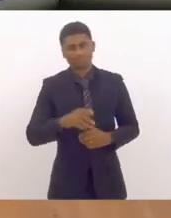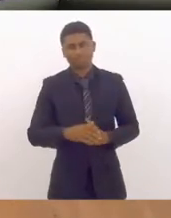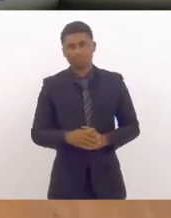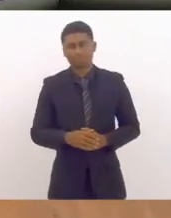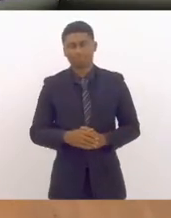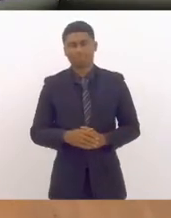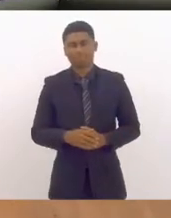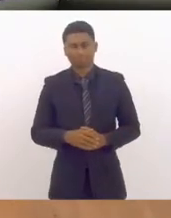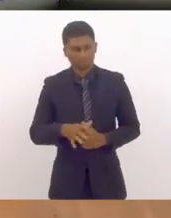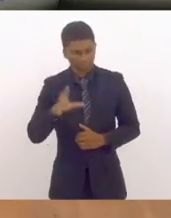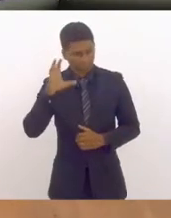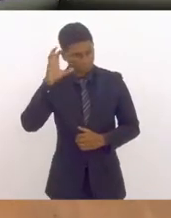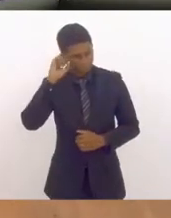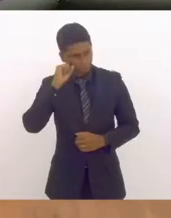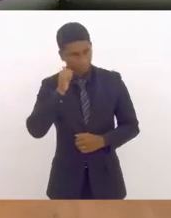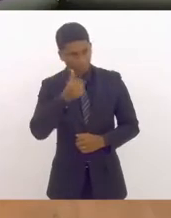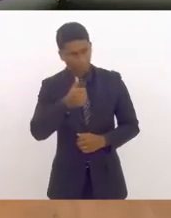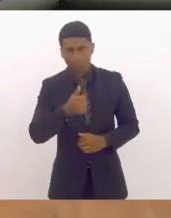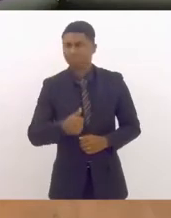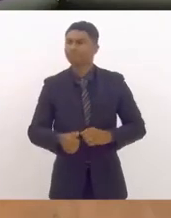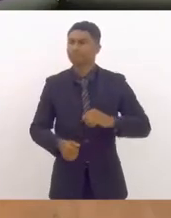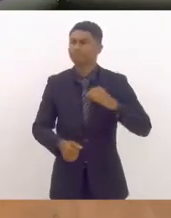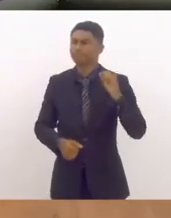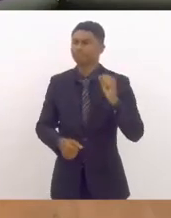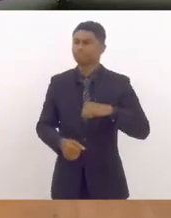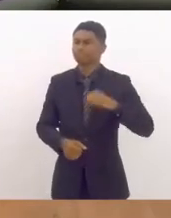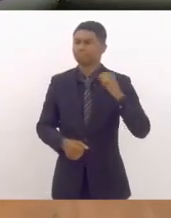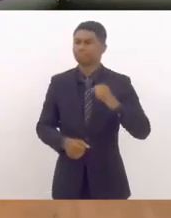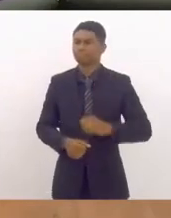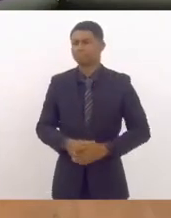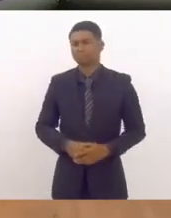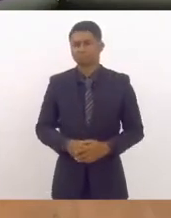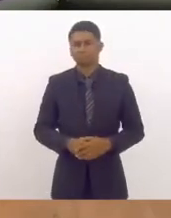me ouvindo? Sim, Dionísio. Sim, Dionísio.